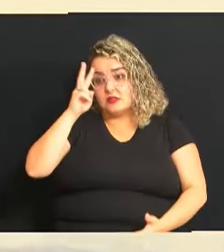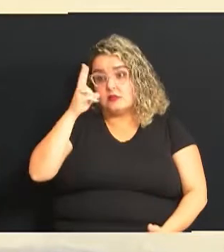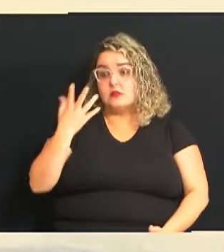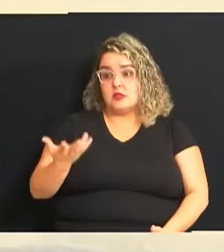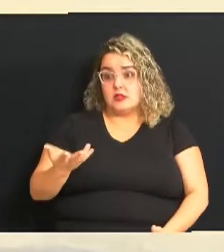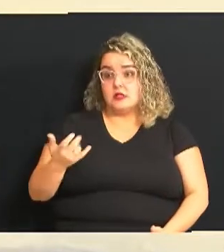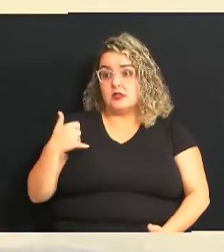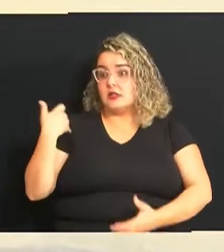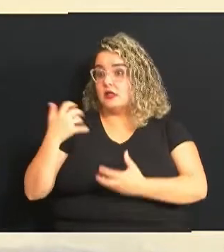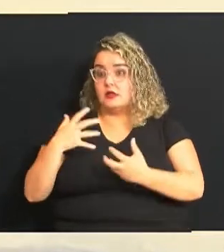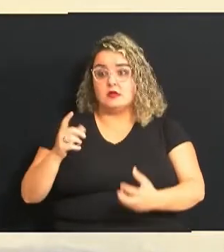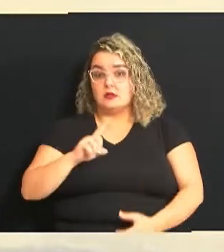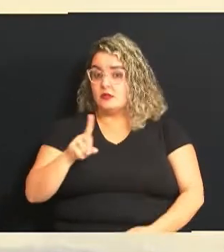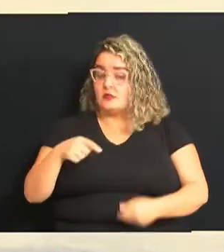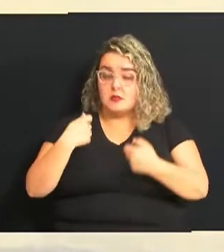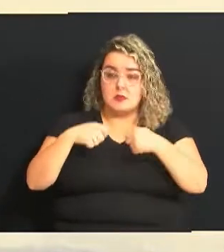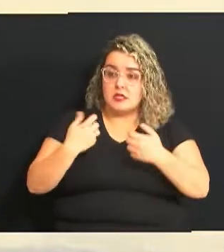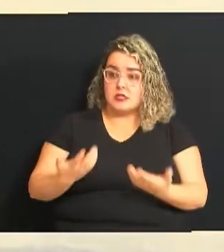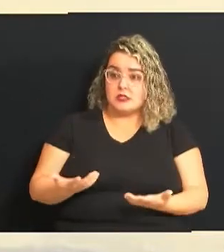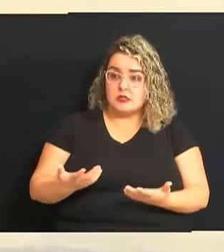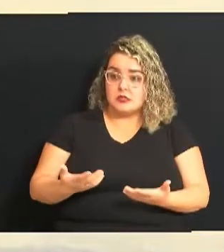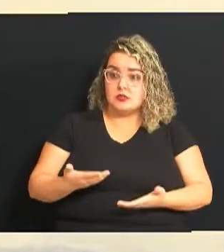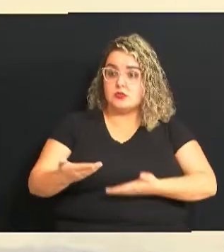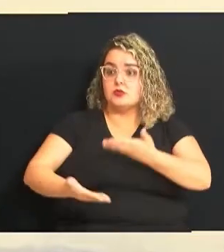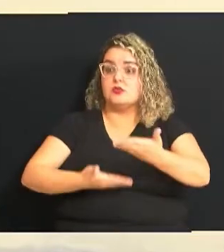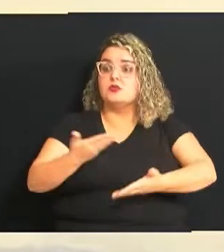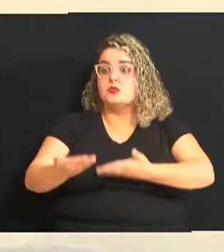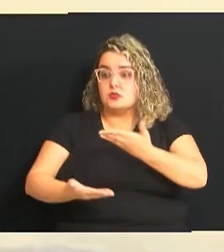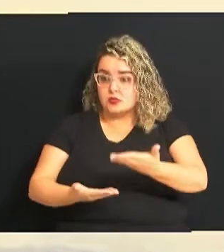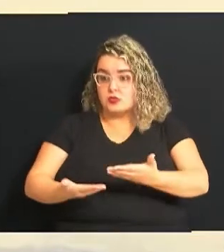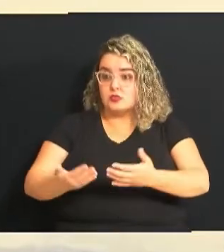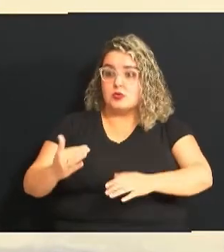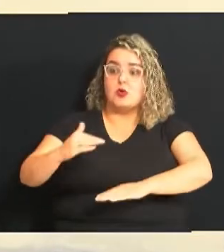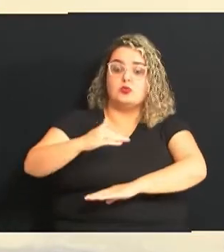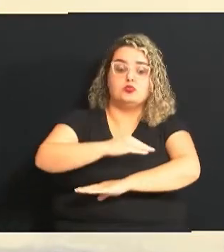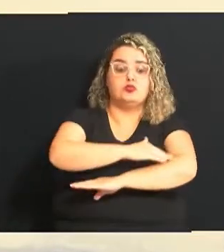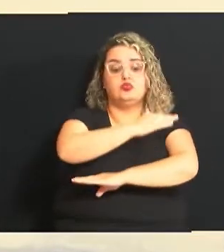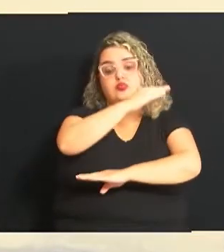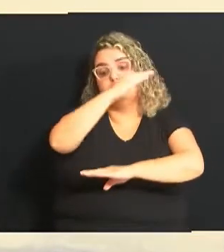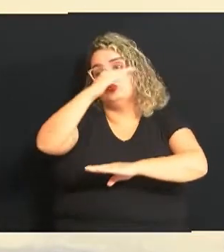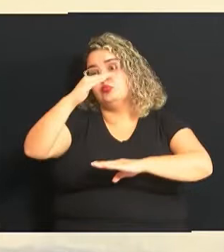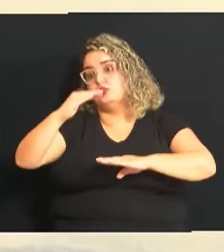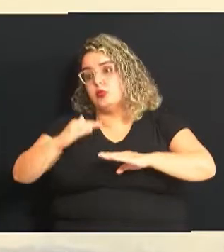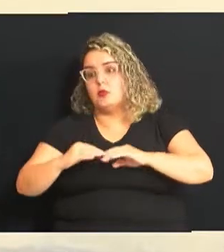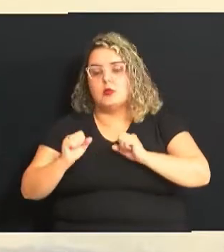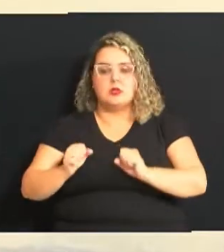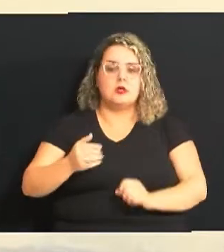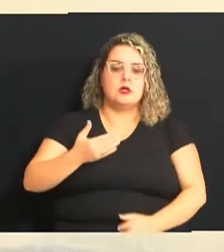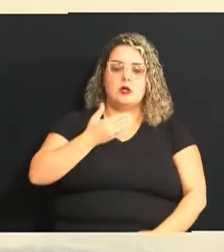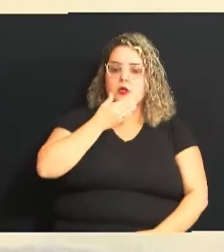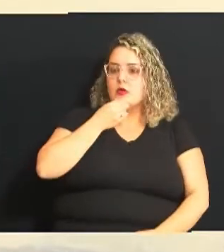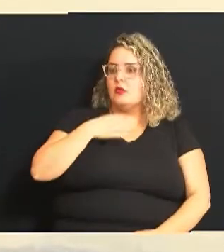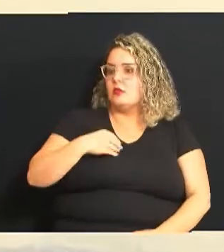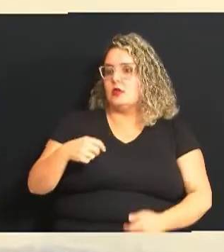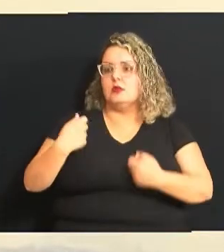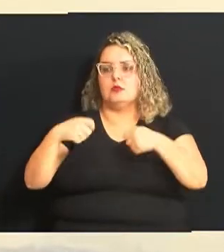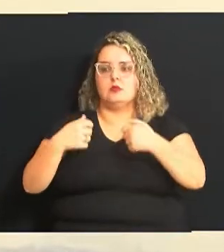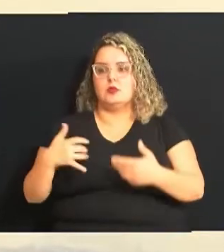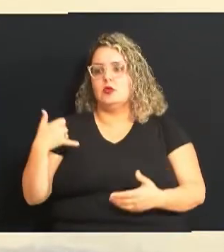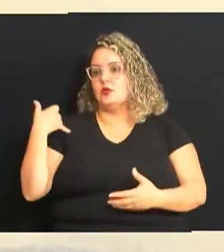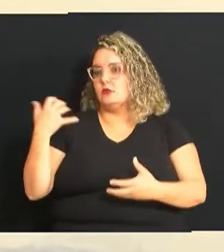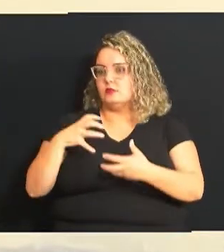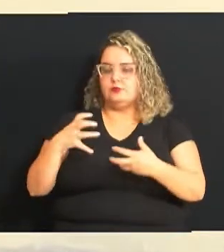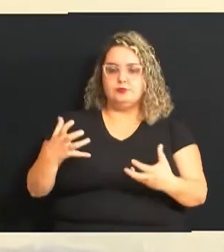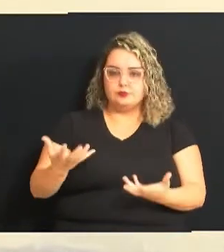não vão necessariamente precisar daquele serviço em período integral. Pode ser que o filho precise que o